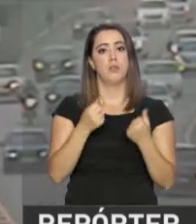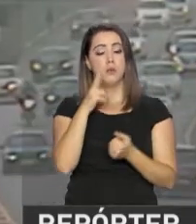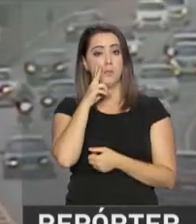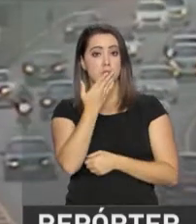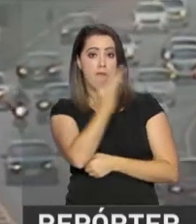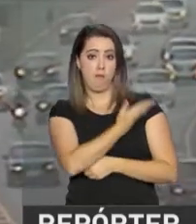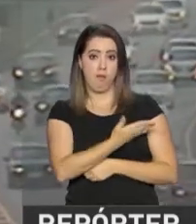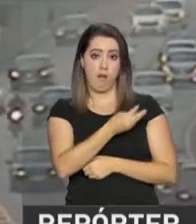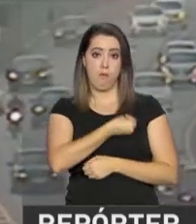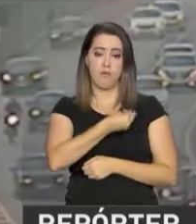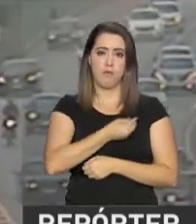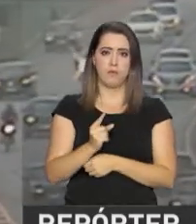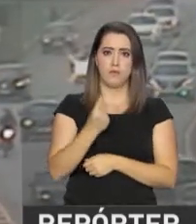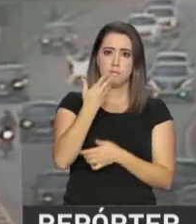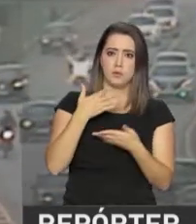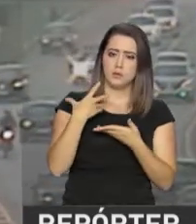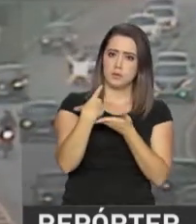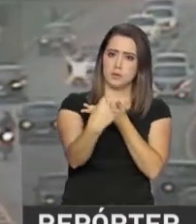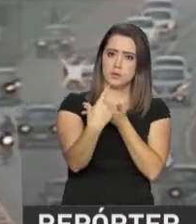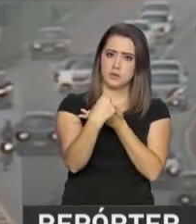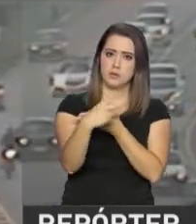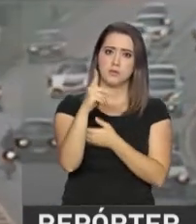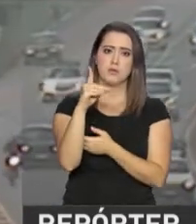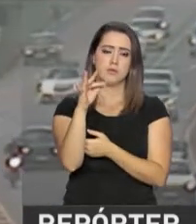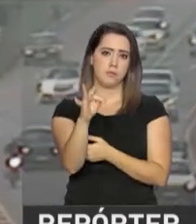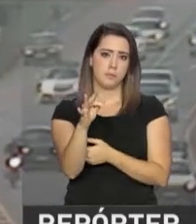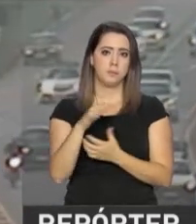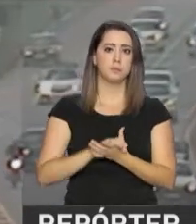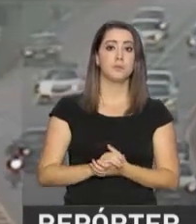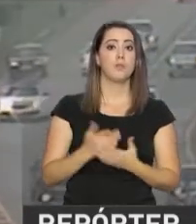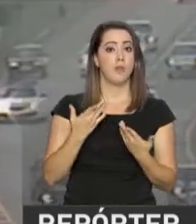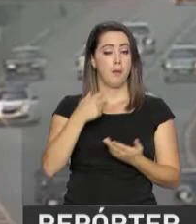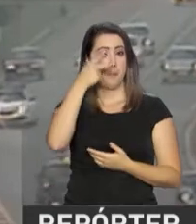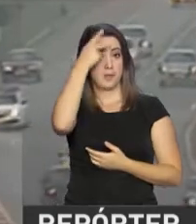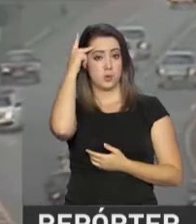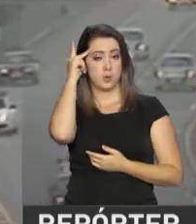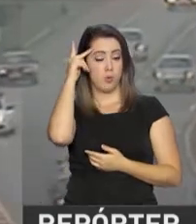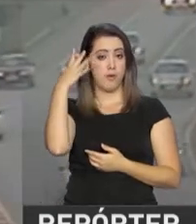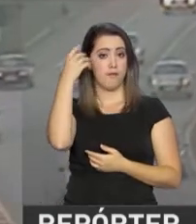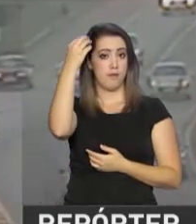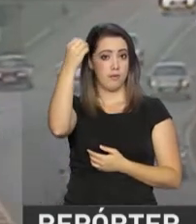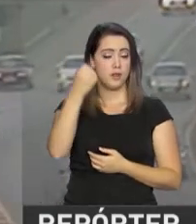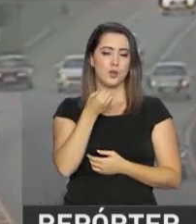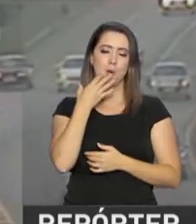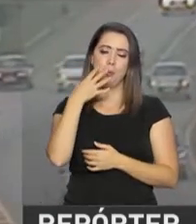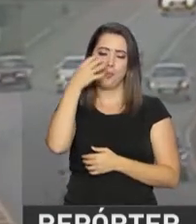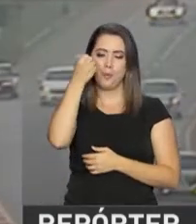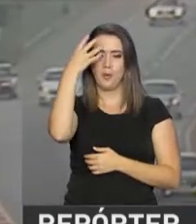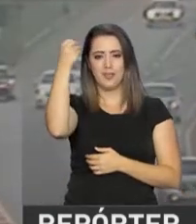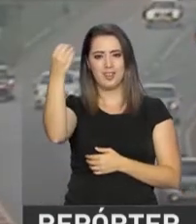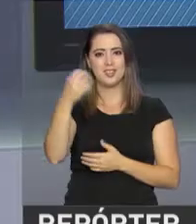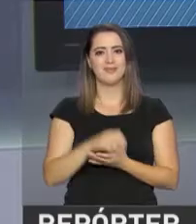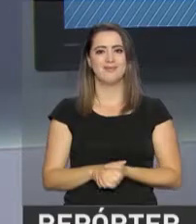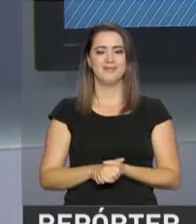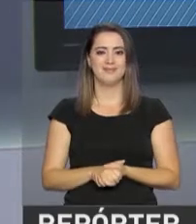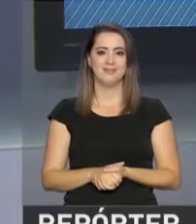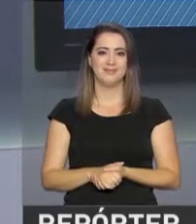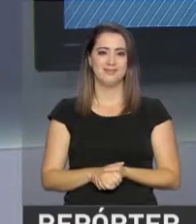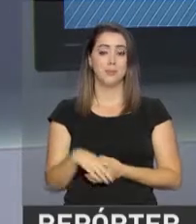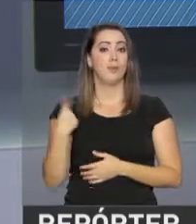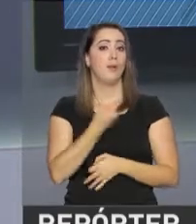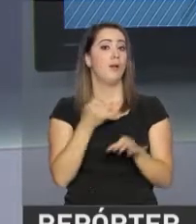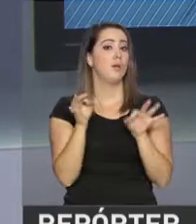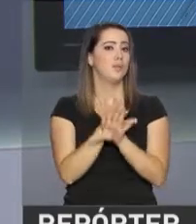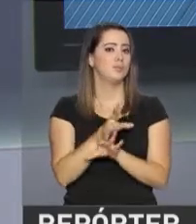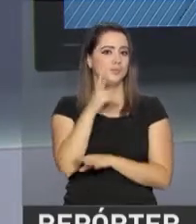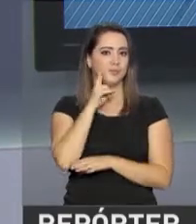vivo imagens de uma das principais saídas do distrito federal e para quem vai pegar a estrada uma boa viagem nós ficamos